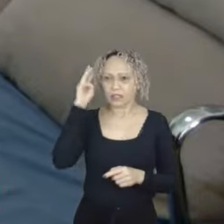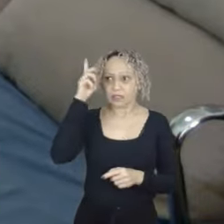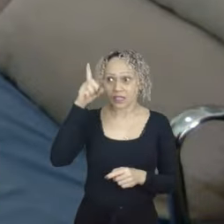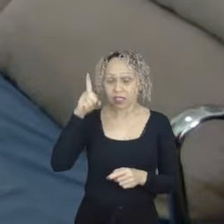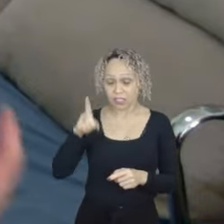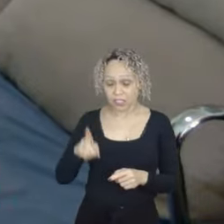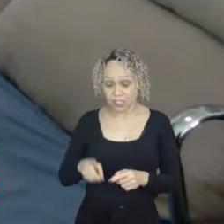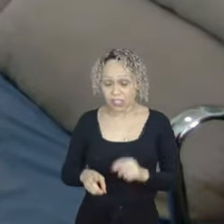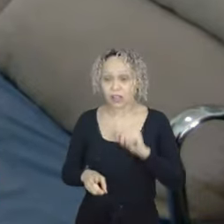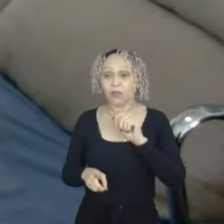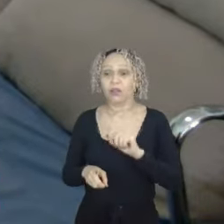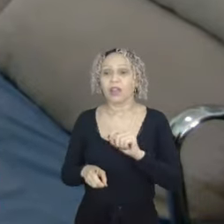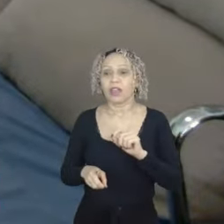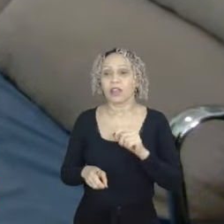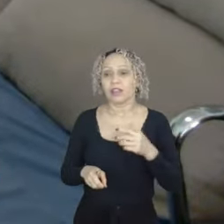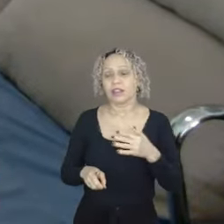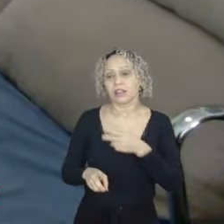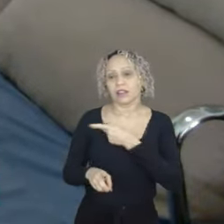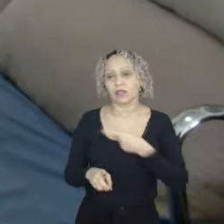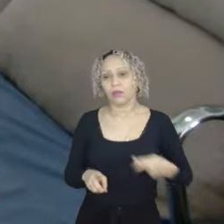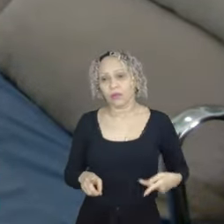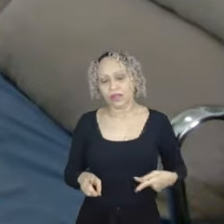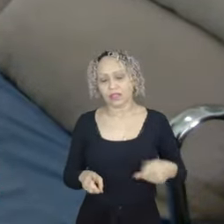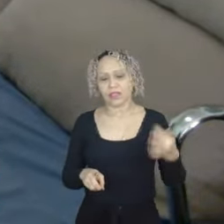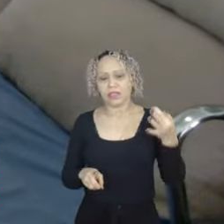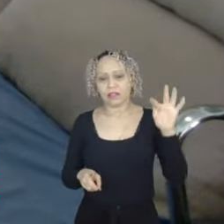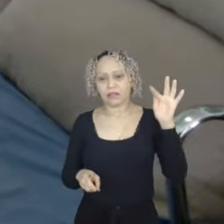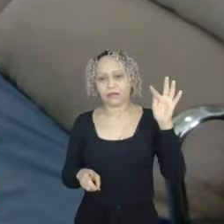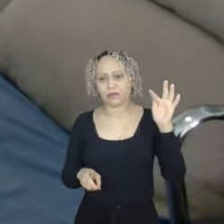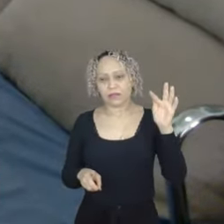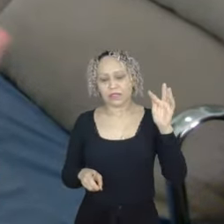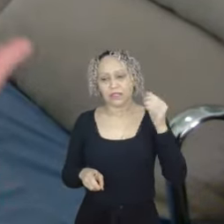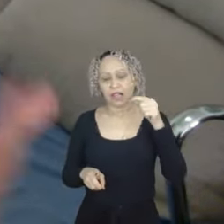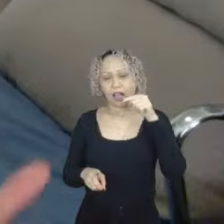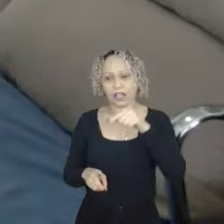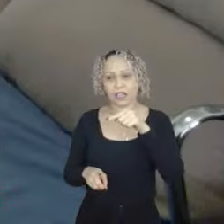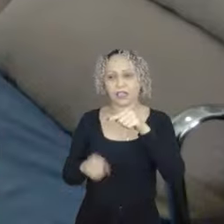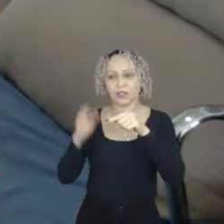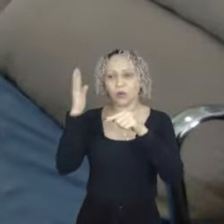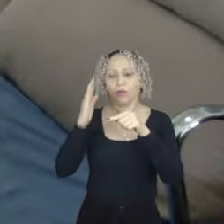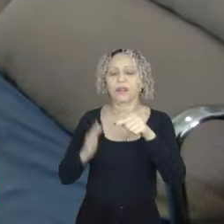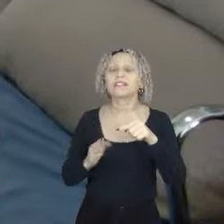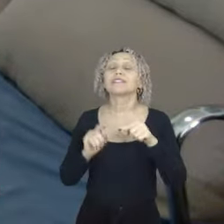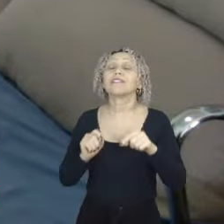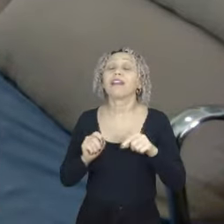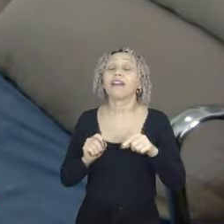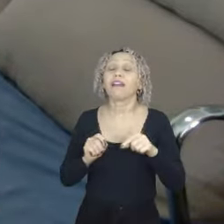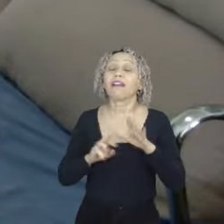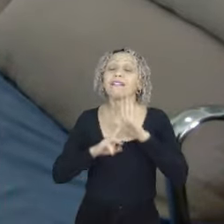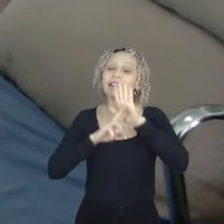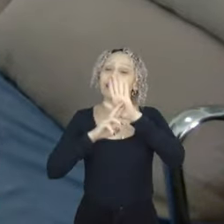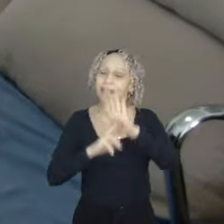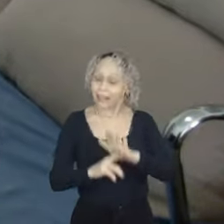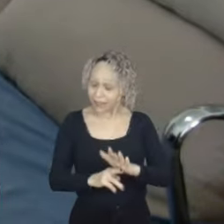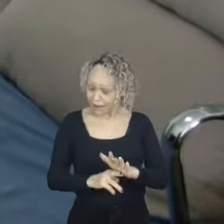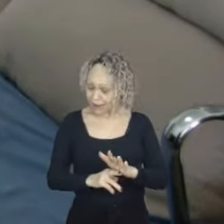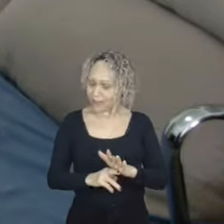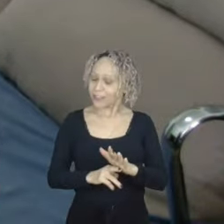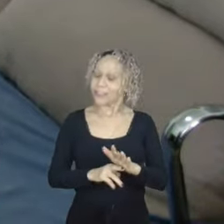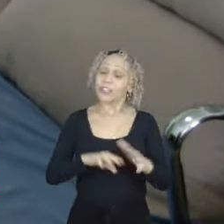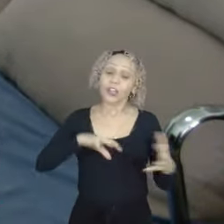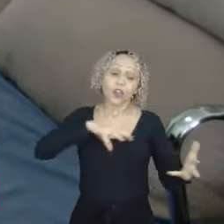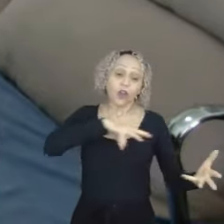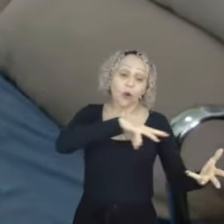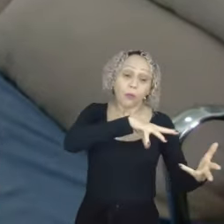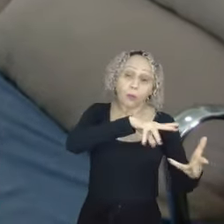voltam a ampliar a presença do Brasil no mundo. Aquela história do Brasil voltou, isso fica muito forte agora com essa